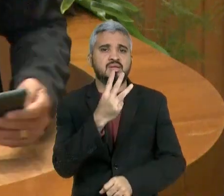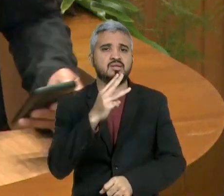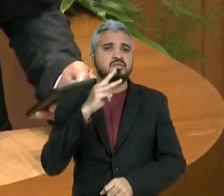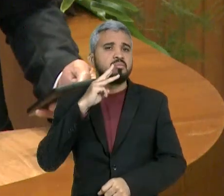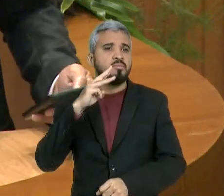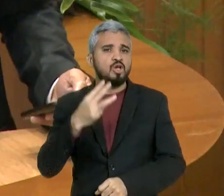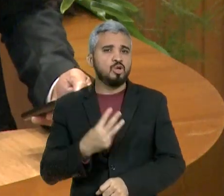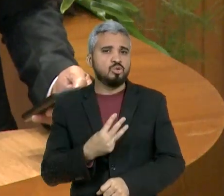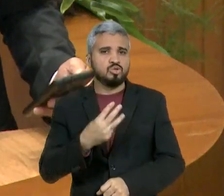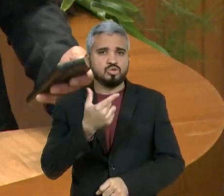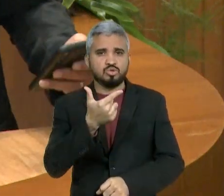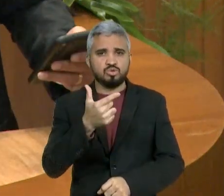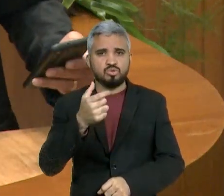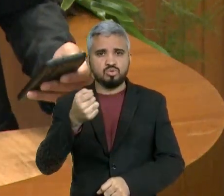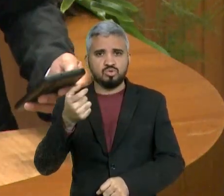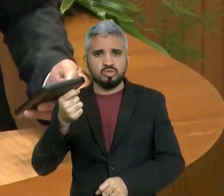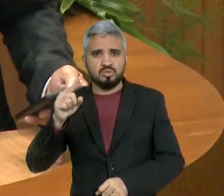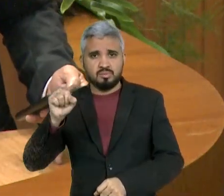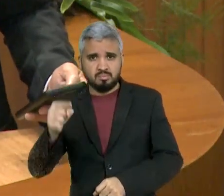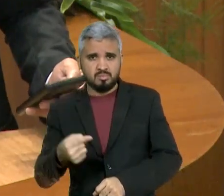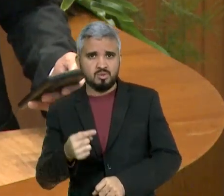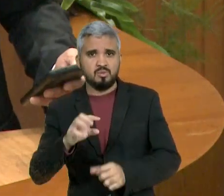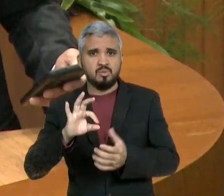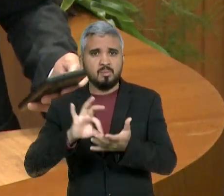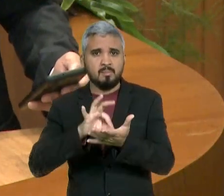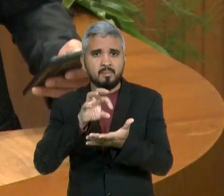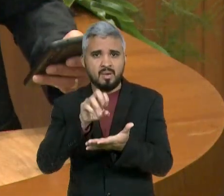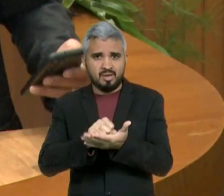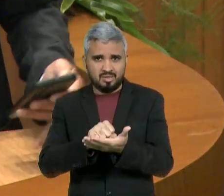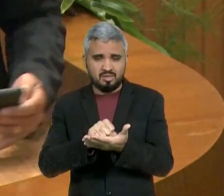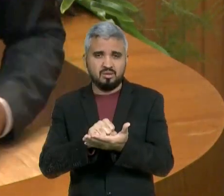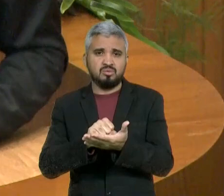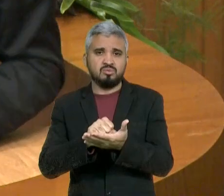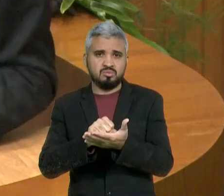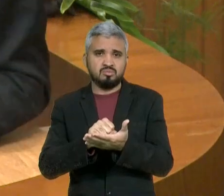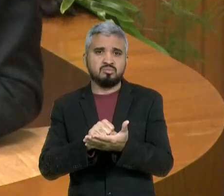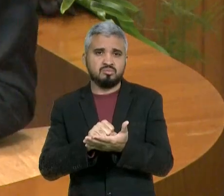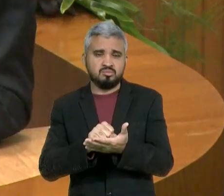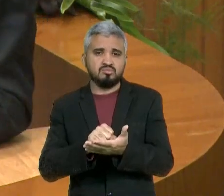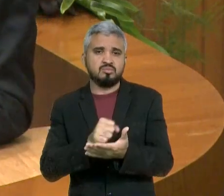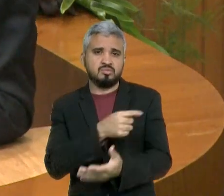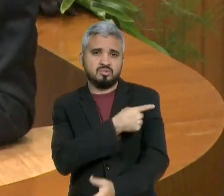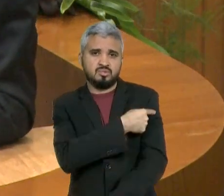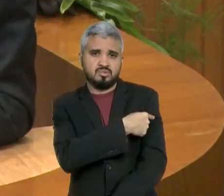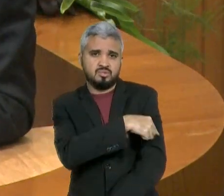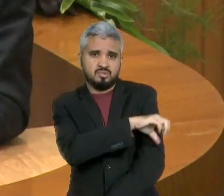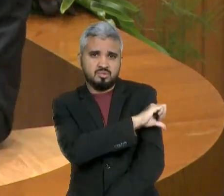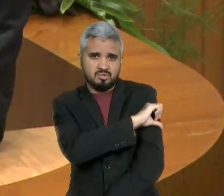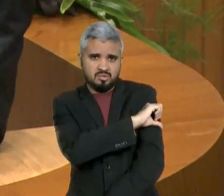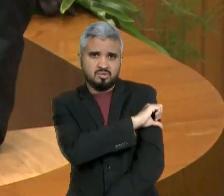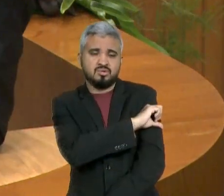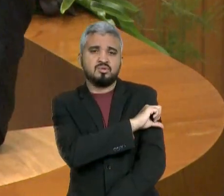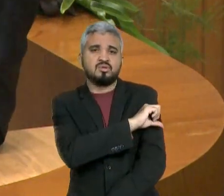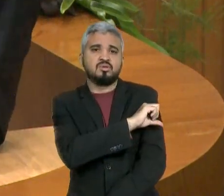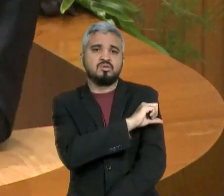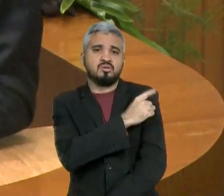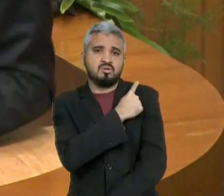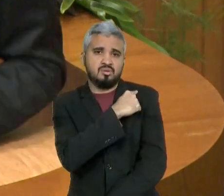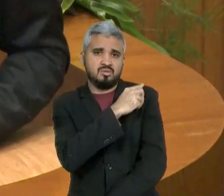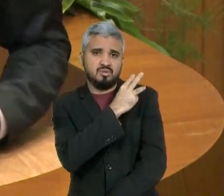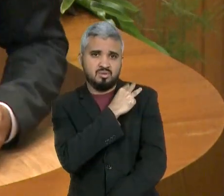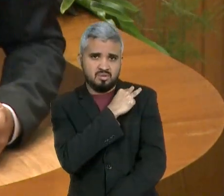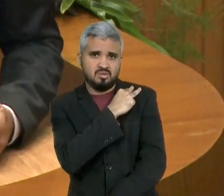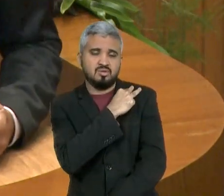3.200.000 matrículas no ensino básico, no ensino fundamental brasileiro, garantindo